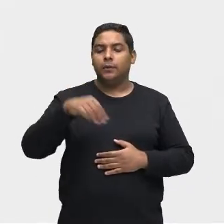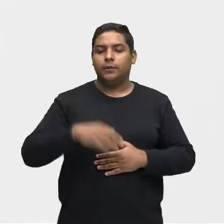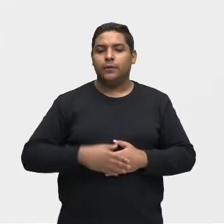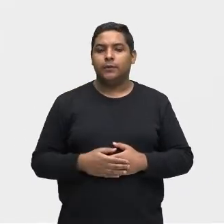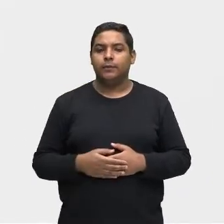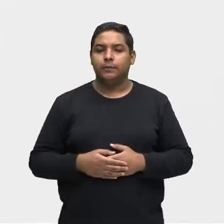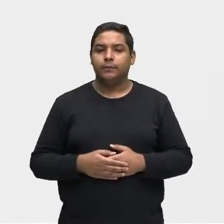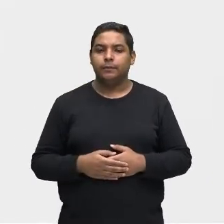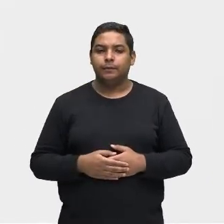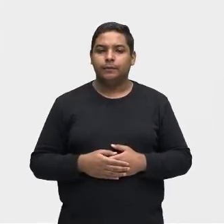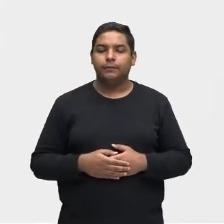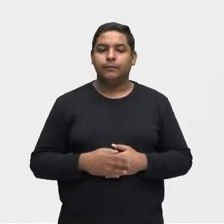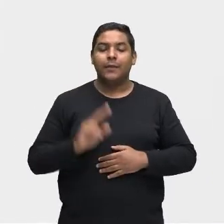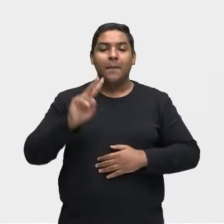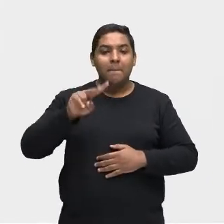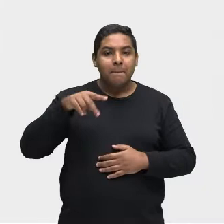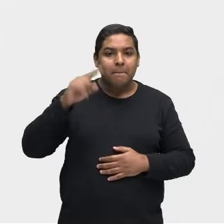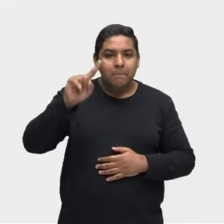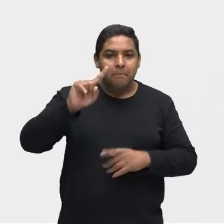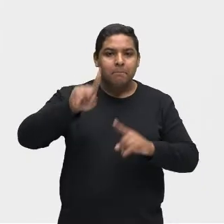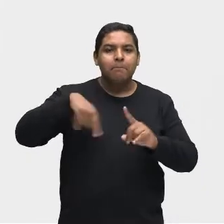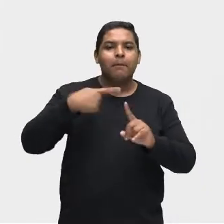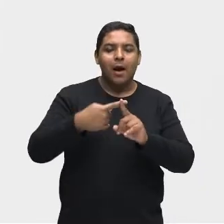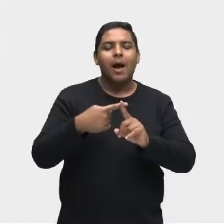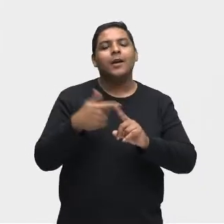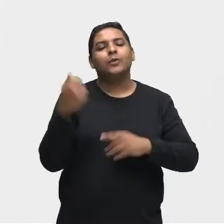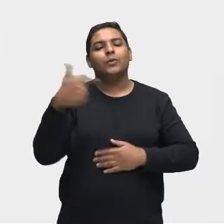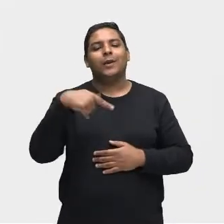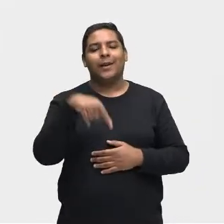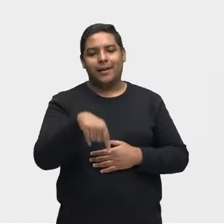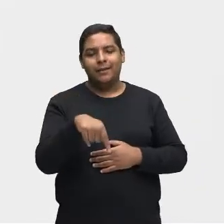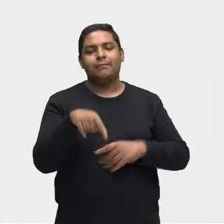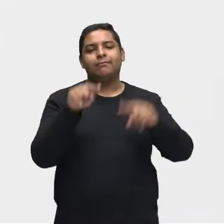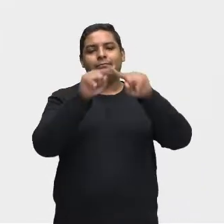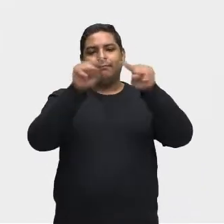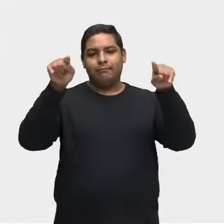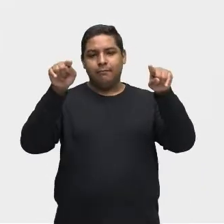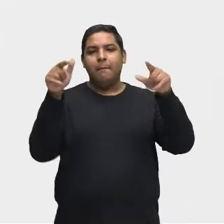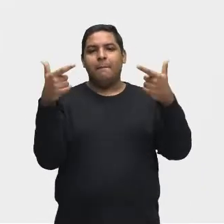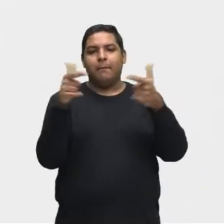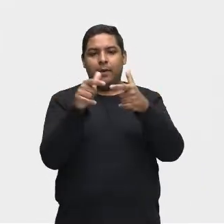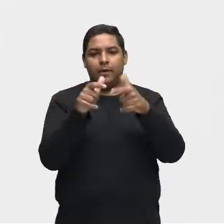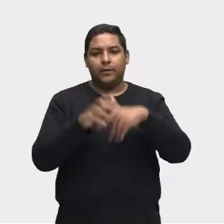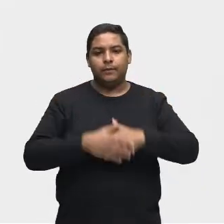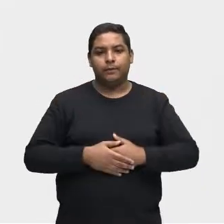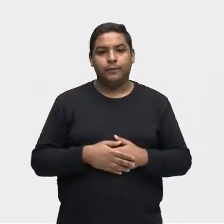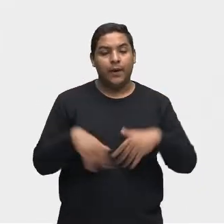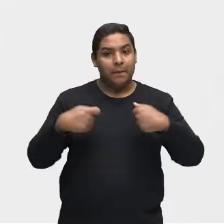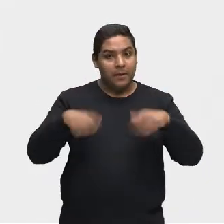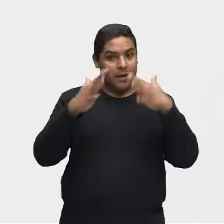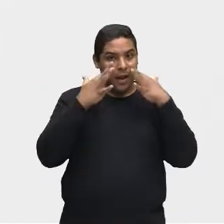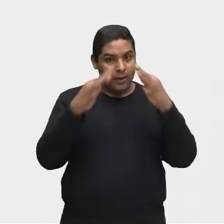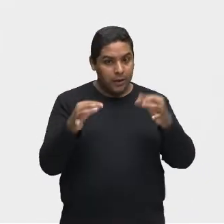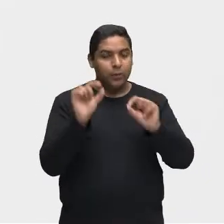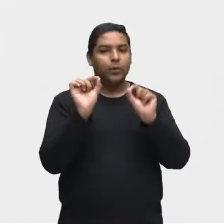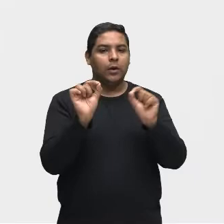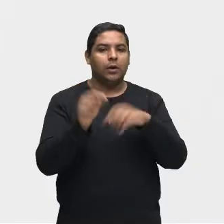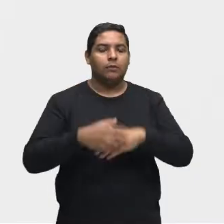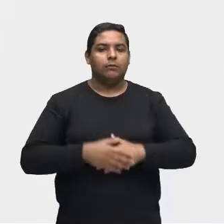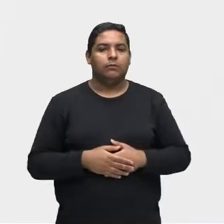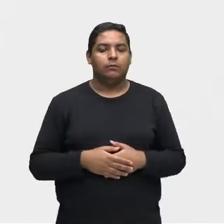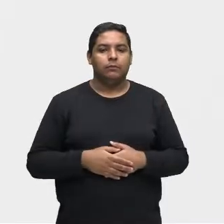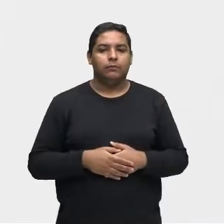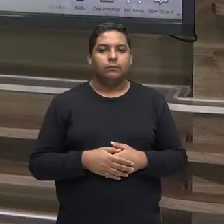a mais que a base menor. Uma outra coisa que você precisa ficar atento é exatamente